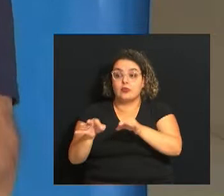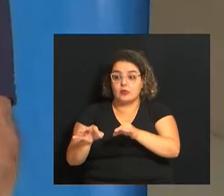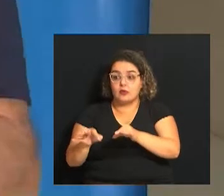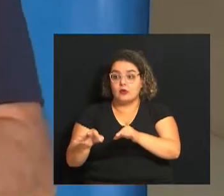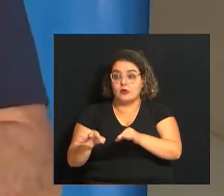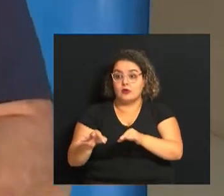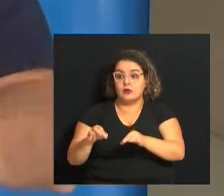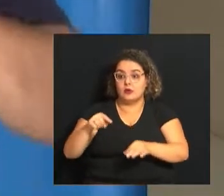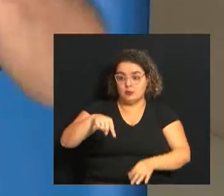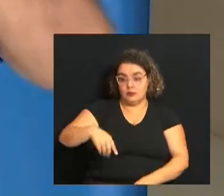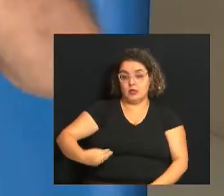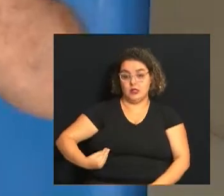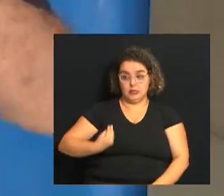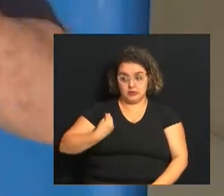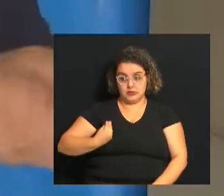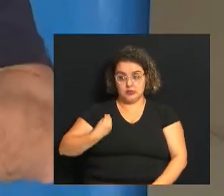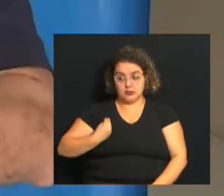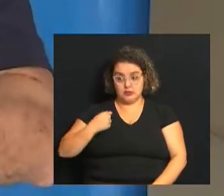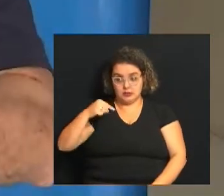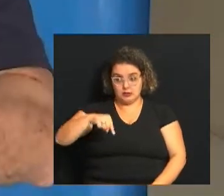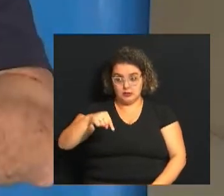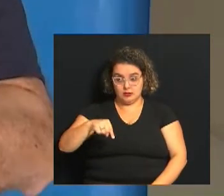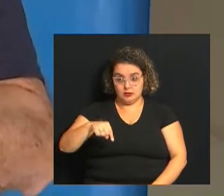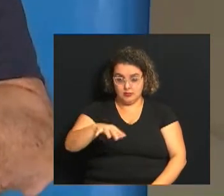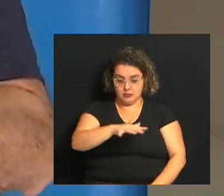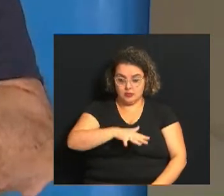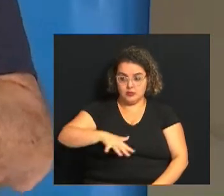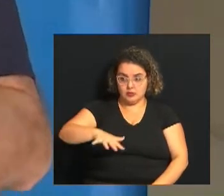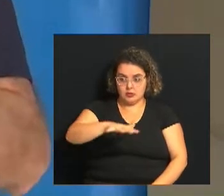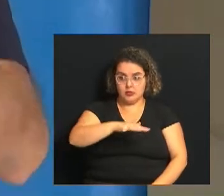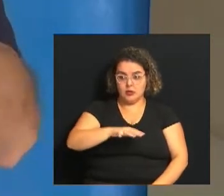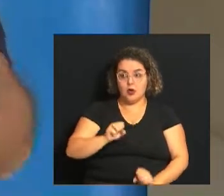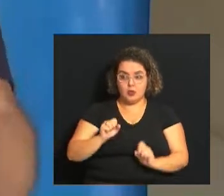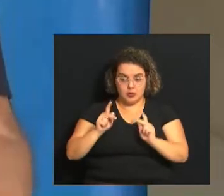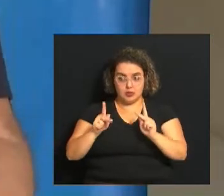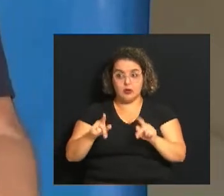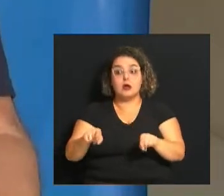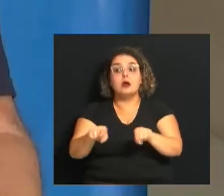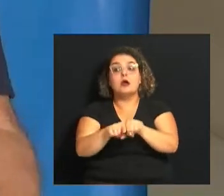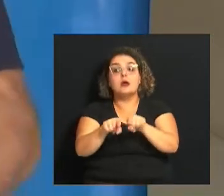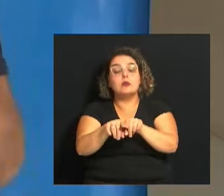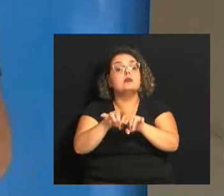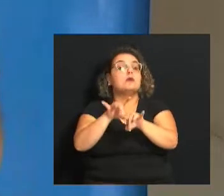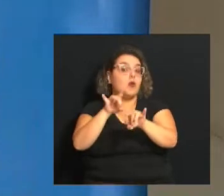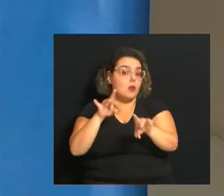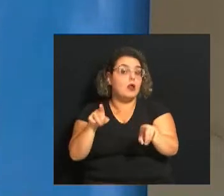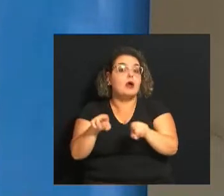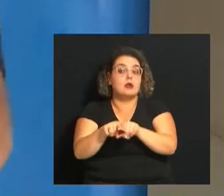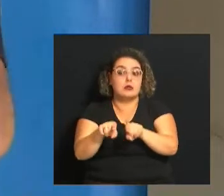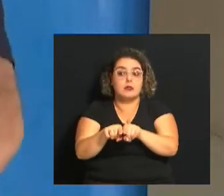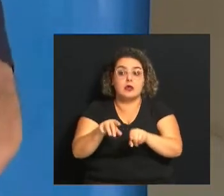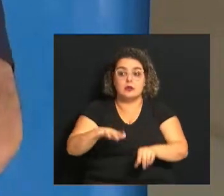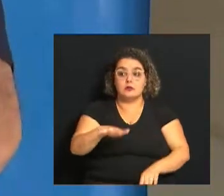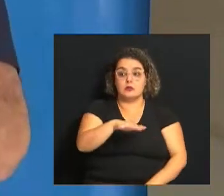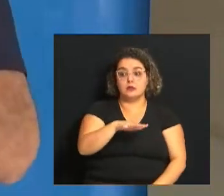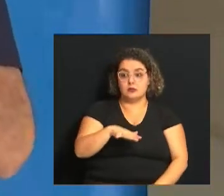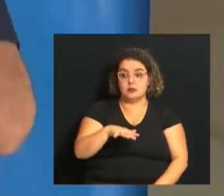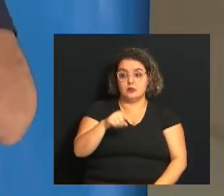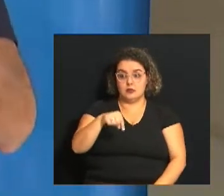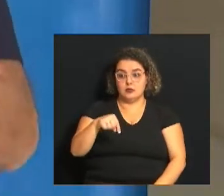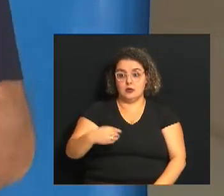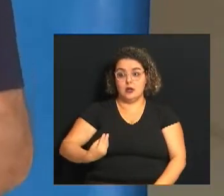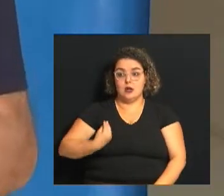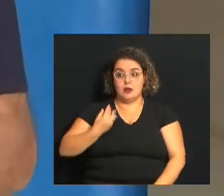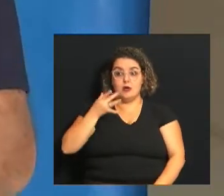aqui presencial, aqui no escritório regional, ok? Como online. No regional, nós temos aqui